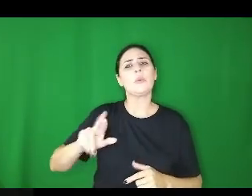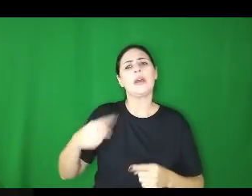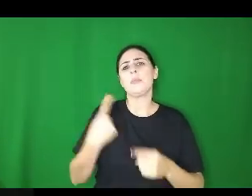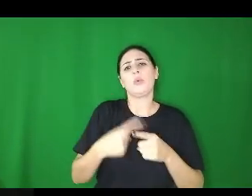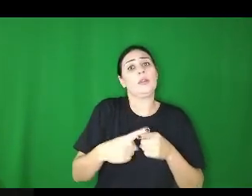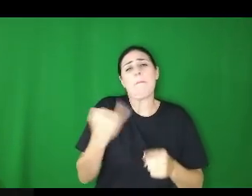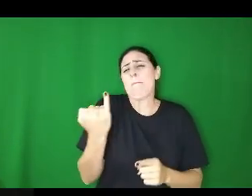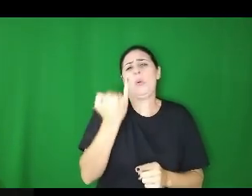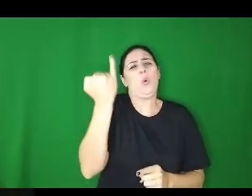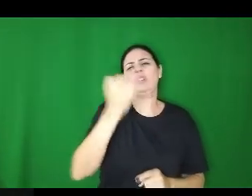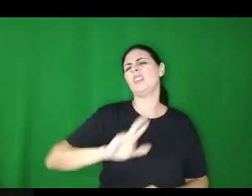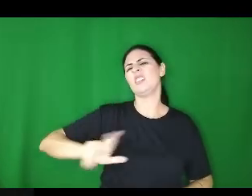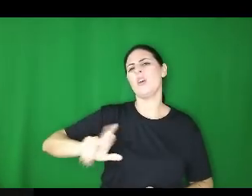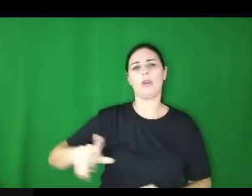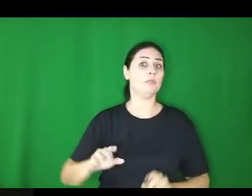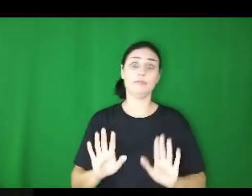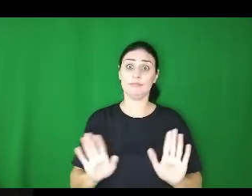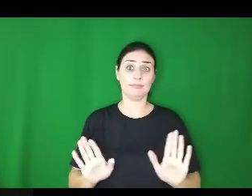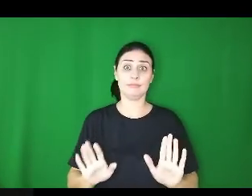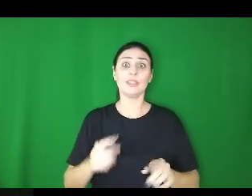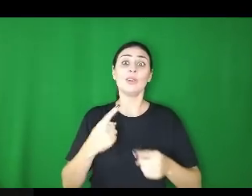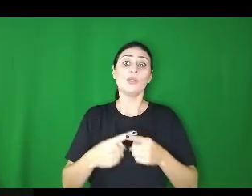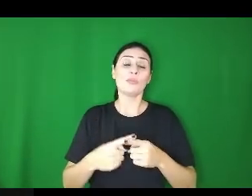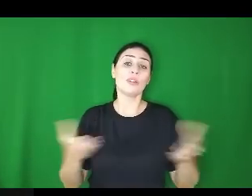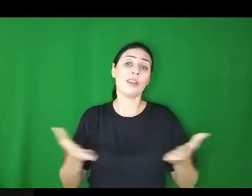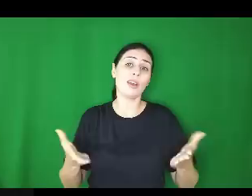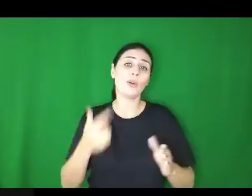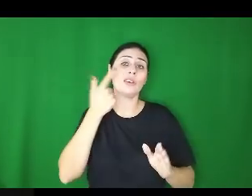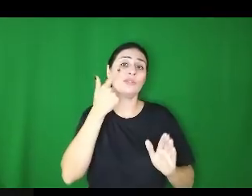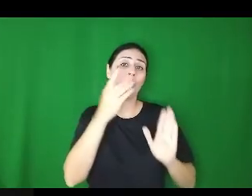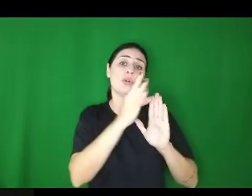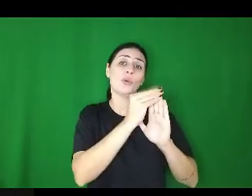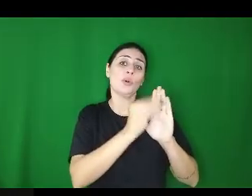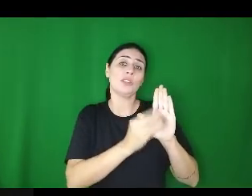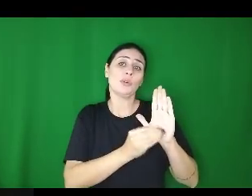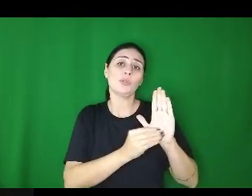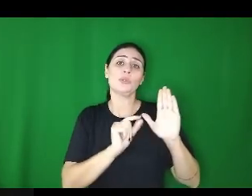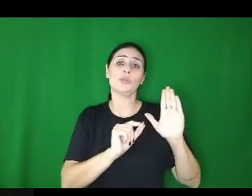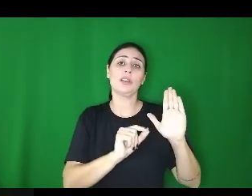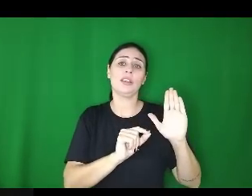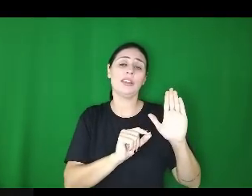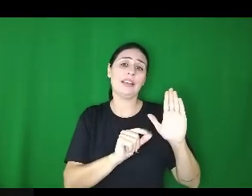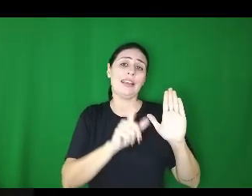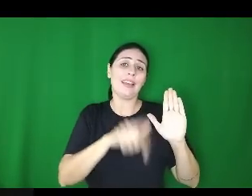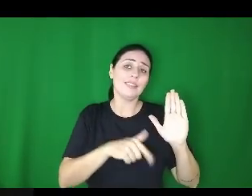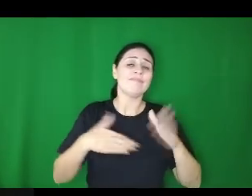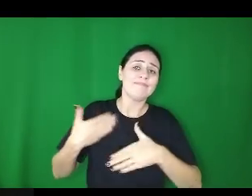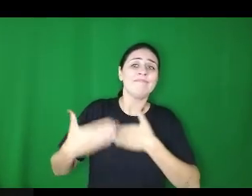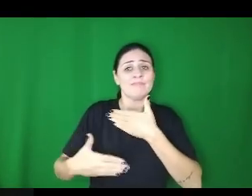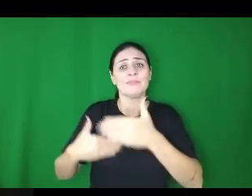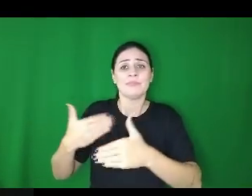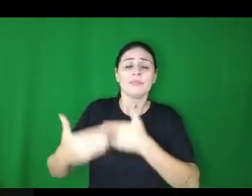janeiro. O que ele coloca? 4 componentes curriculares, língua portuguesa, matemática, história, geografia e